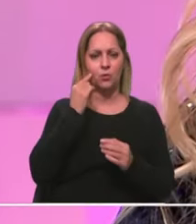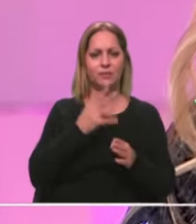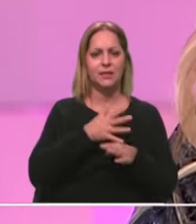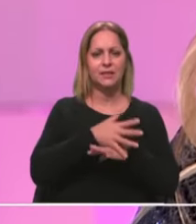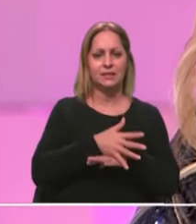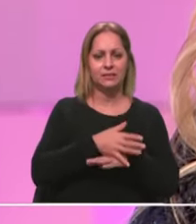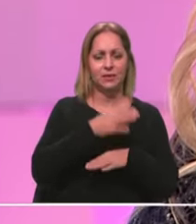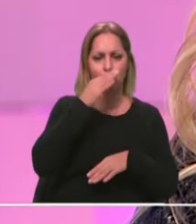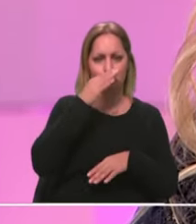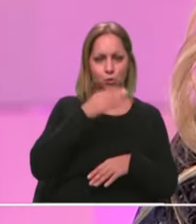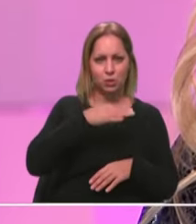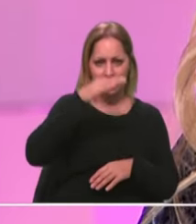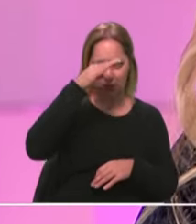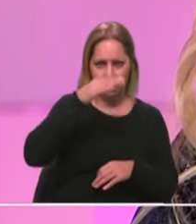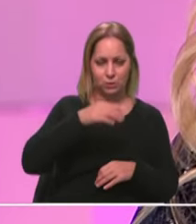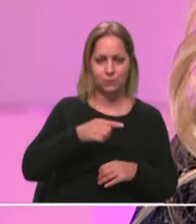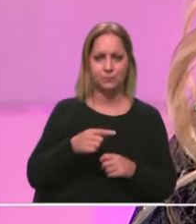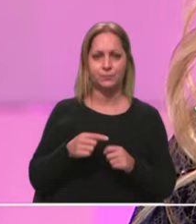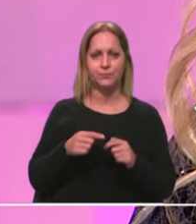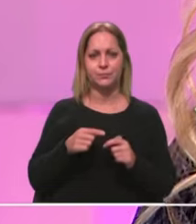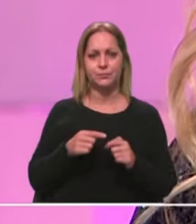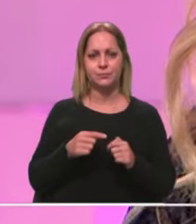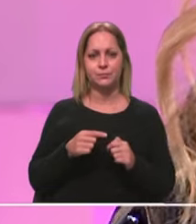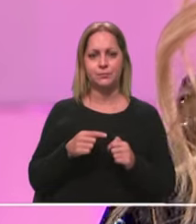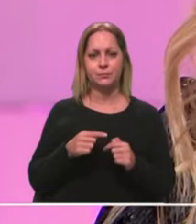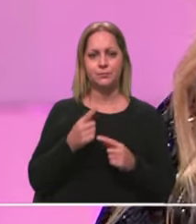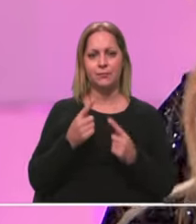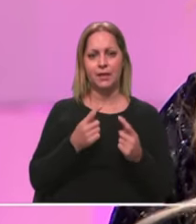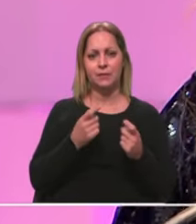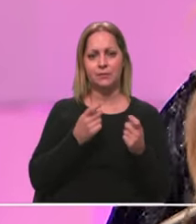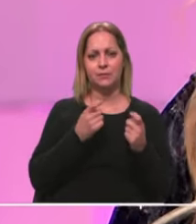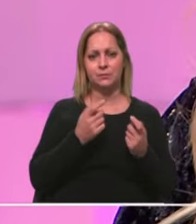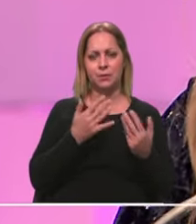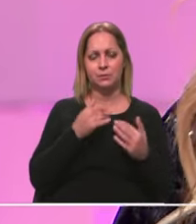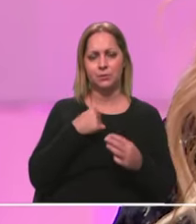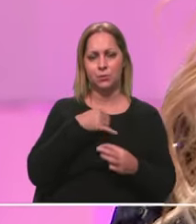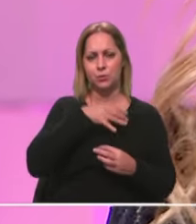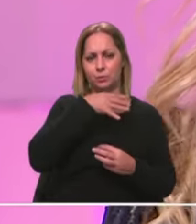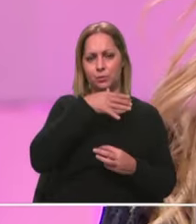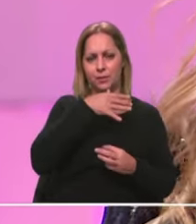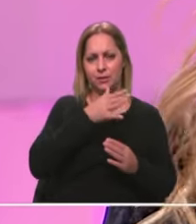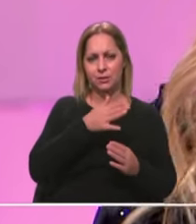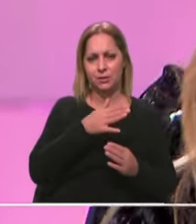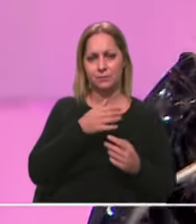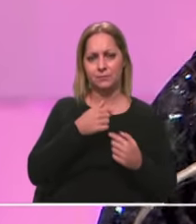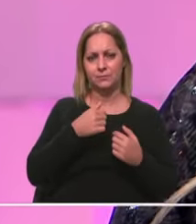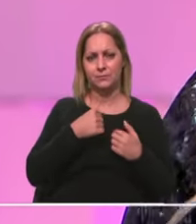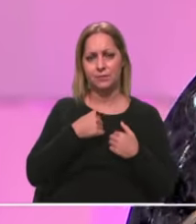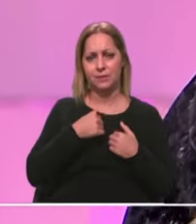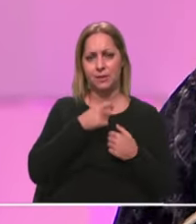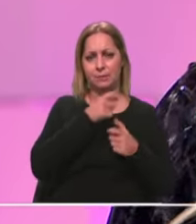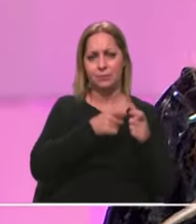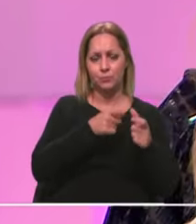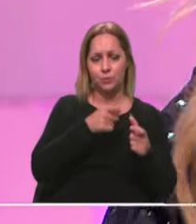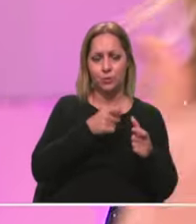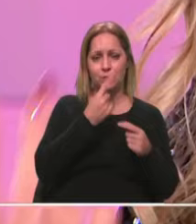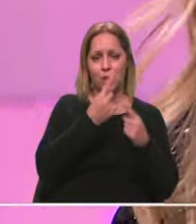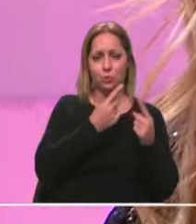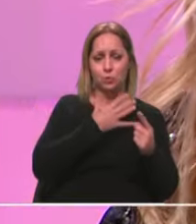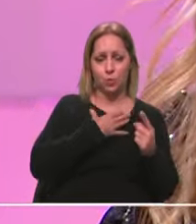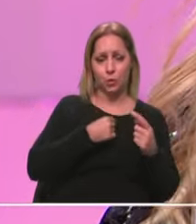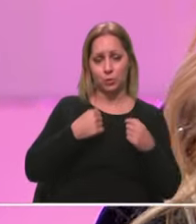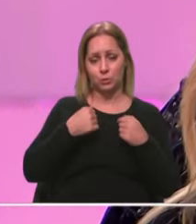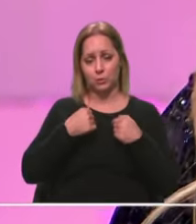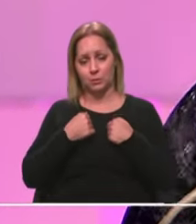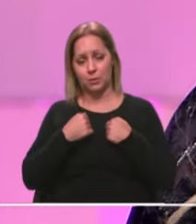que ligam Hum E às vezes um bocadinho mazinhos mas eu já lhe expliquei a mãe não há pessoas que vão gostar da mãe outras pessoas não gostam mãe